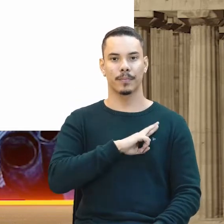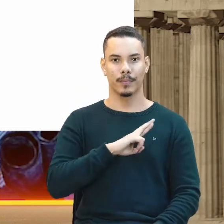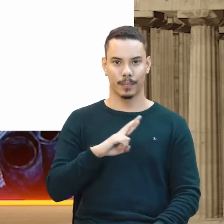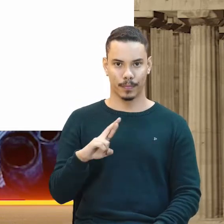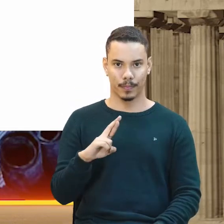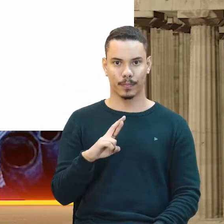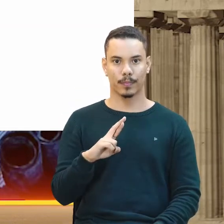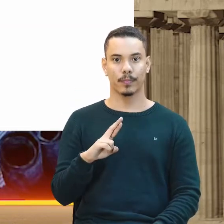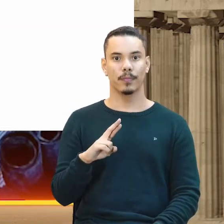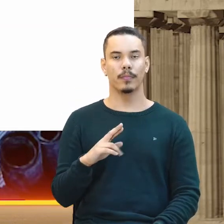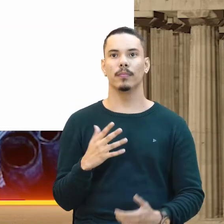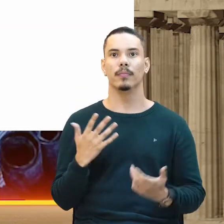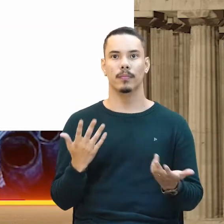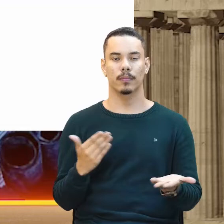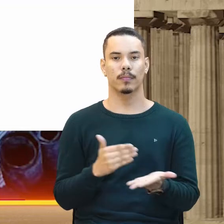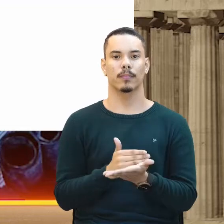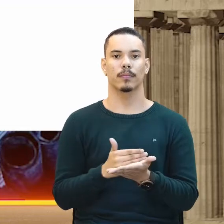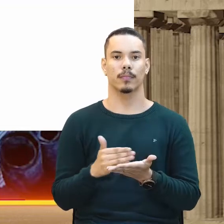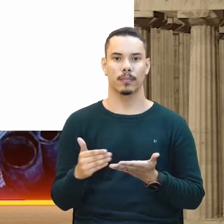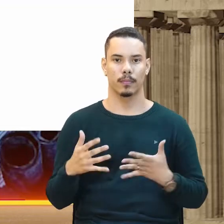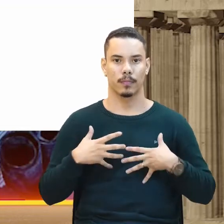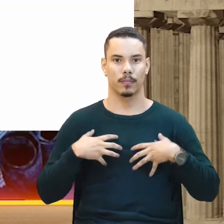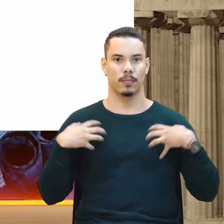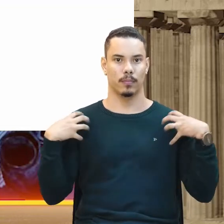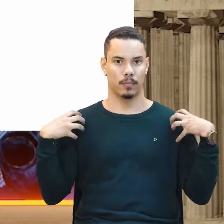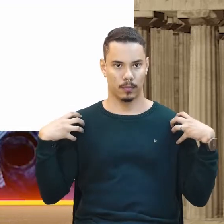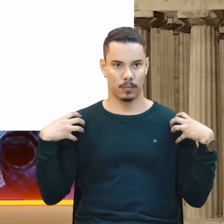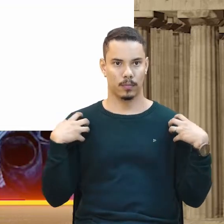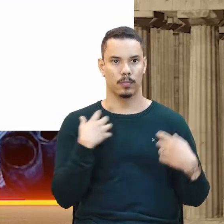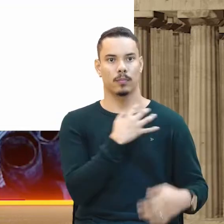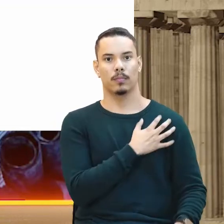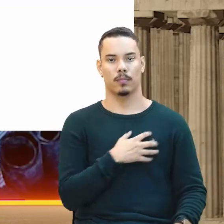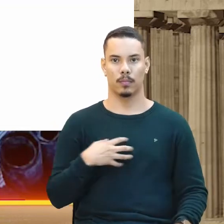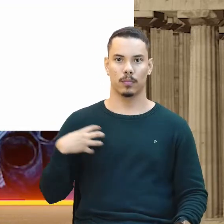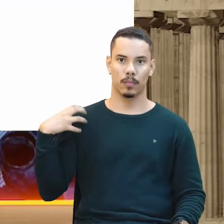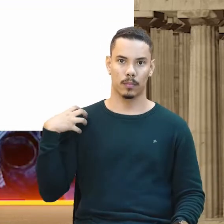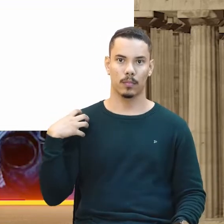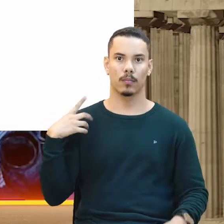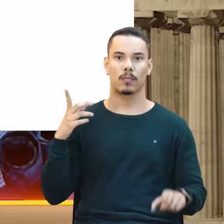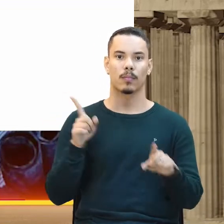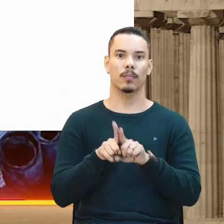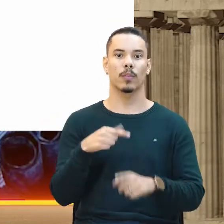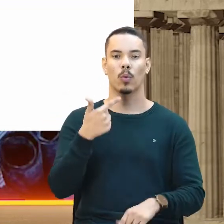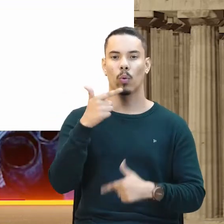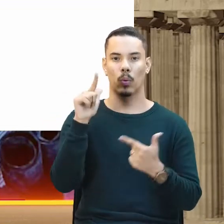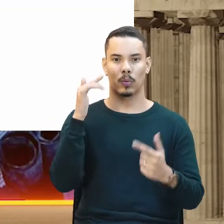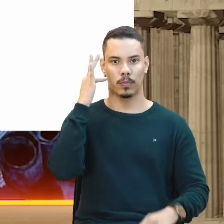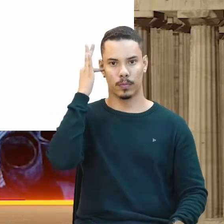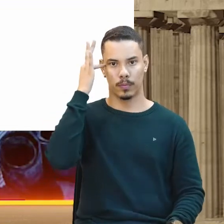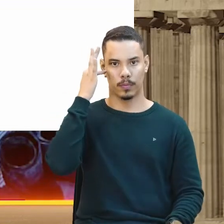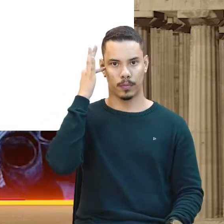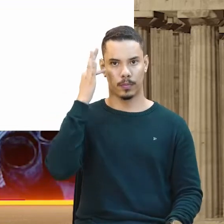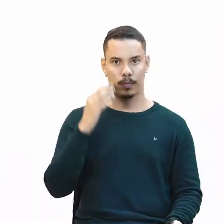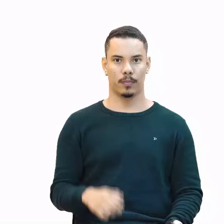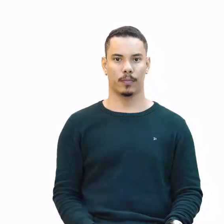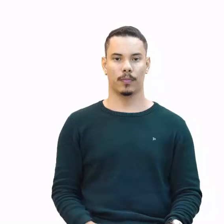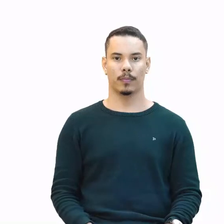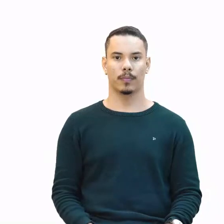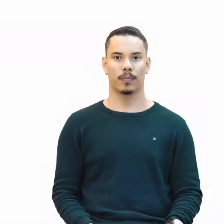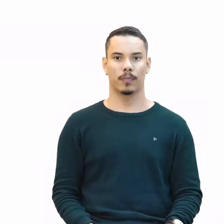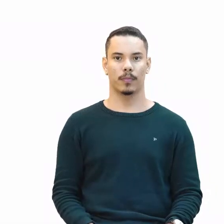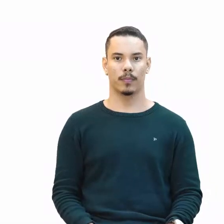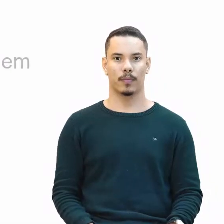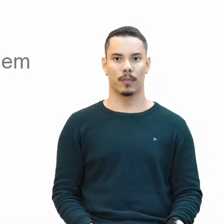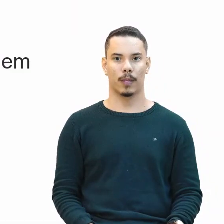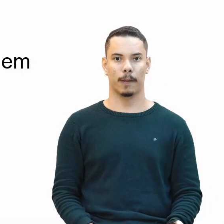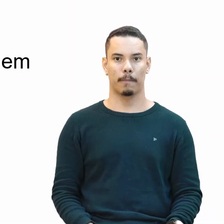começa-se a ler as obras de Platão, Aristóteles e tantos outros filósofos. Certinho? Vamos continuar, então, que